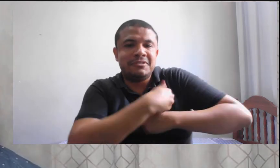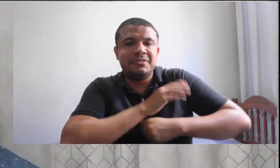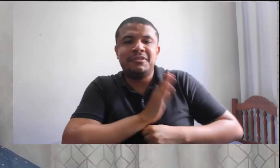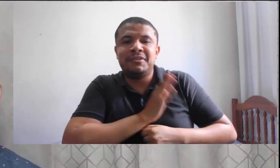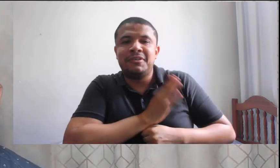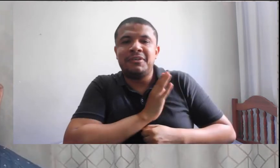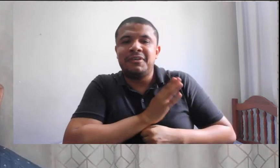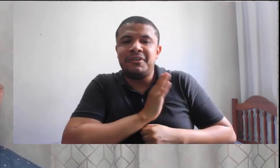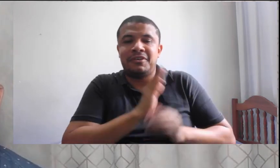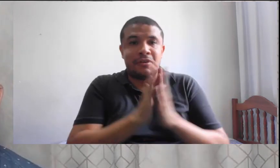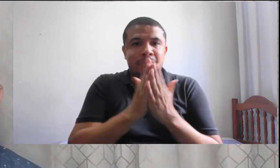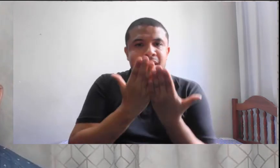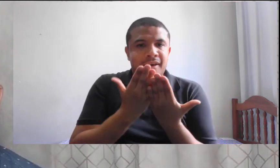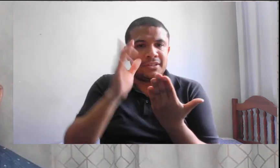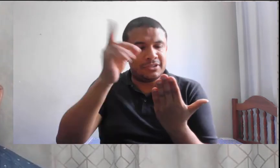há no Evangelho.